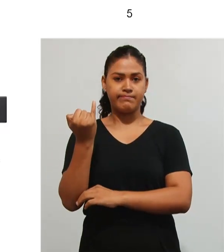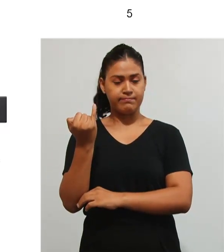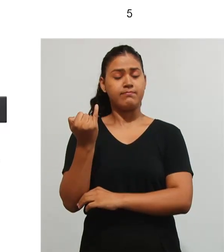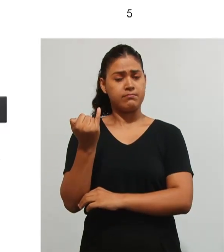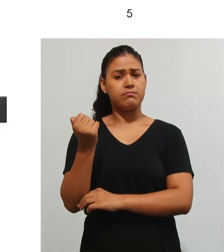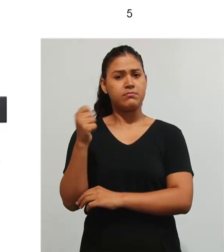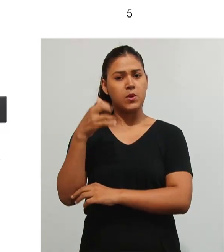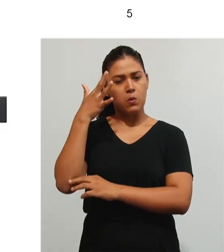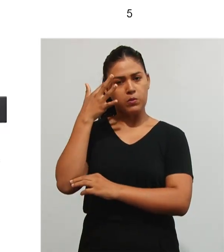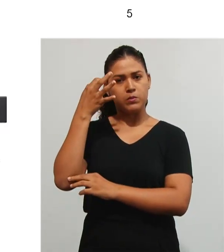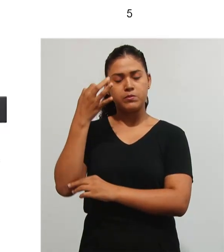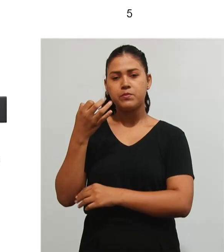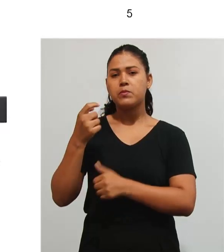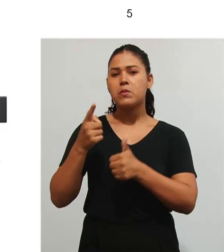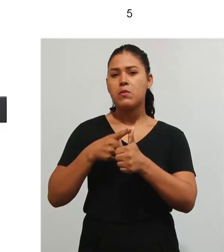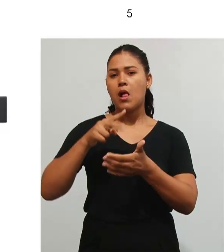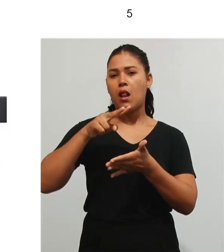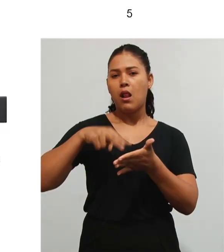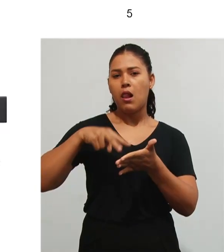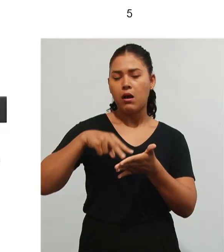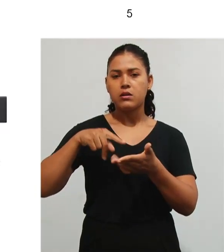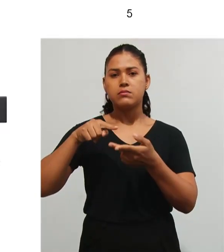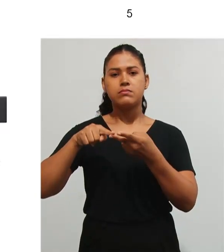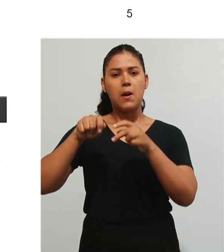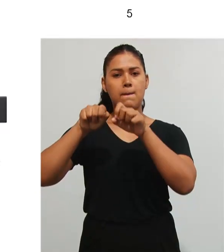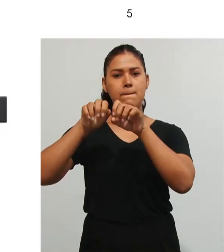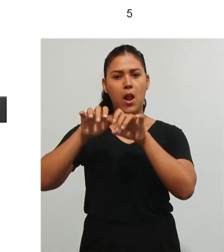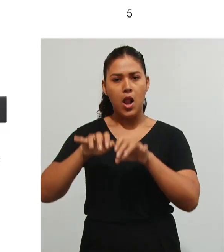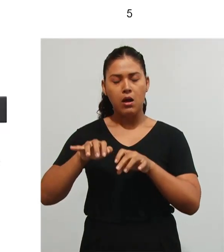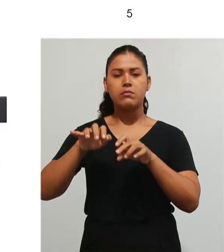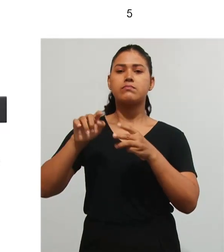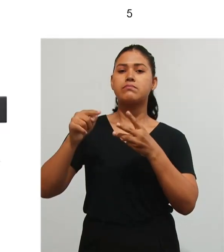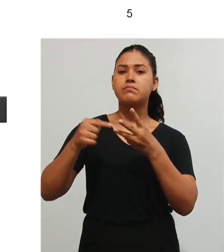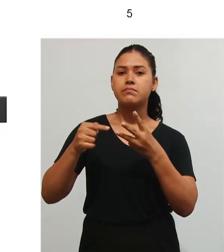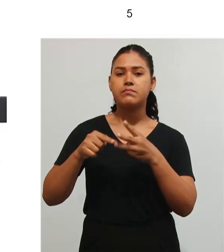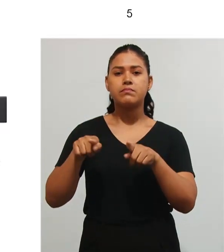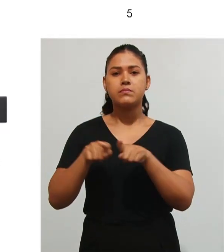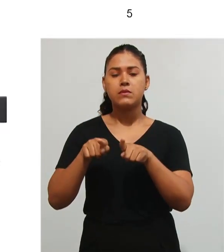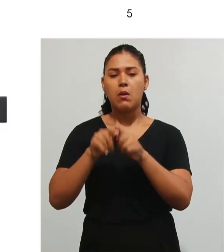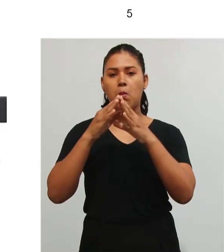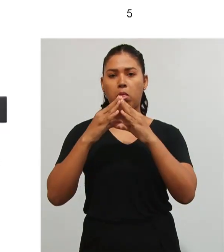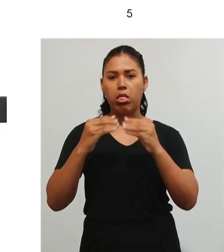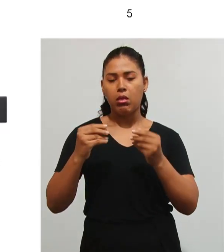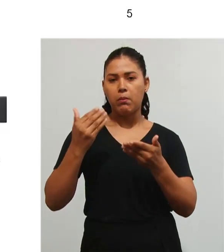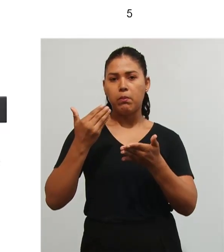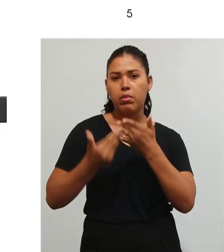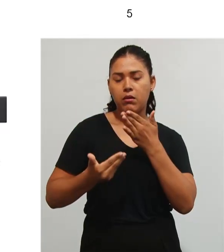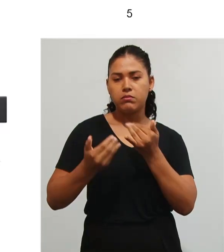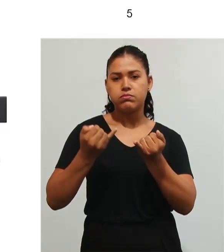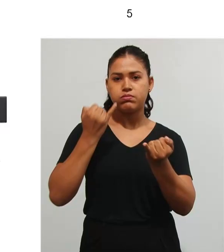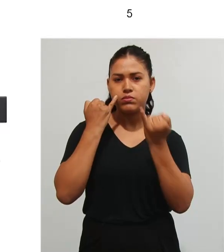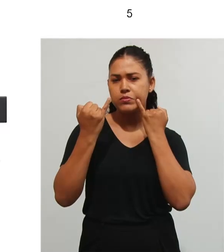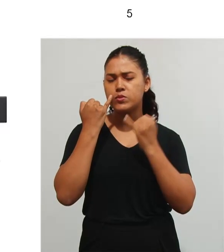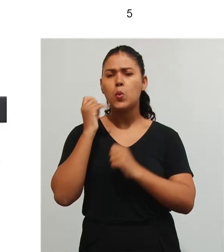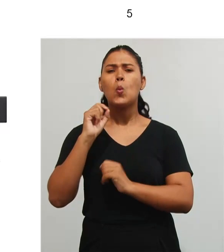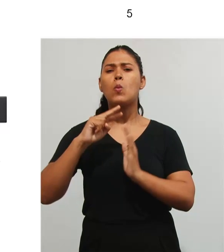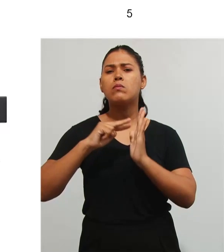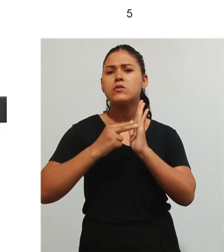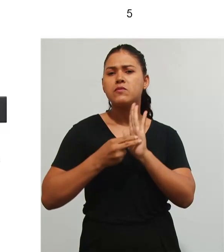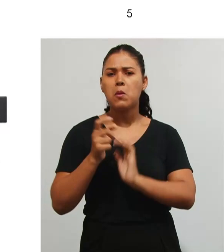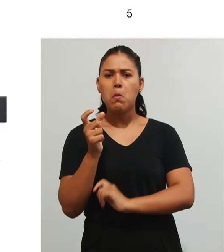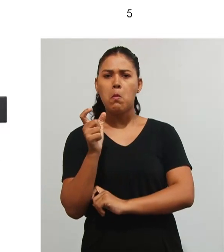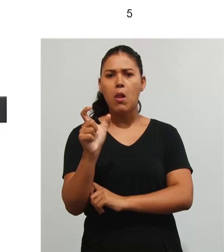sua capacidade de leitura, escrita e em relação à volatilidade. Então, o que é